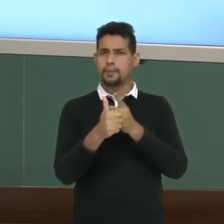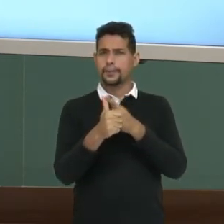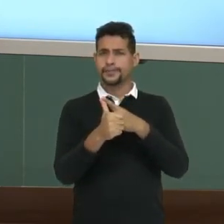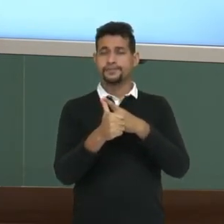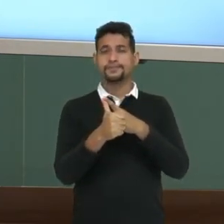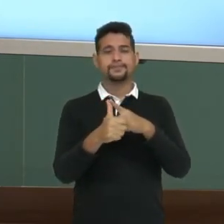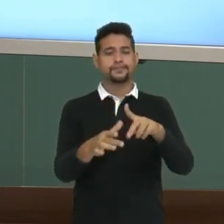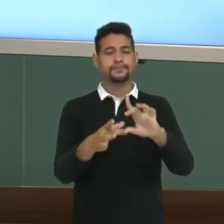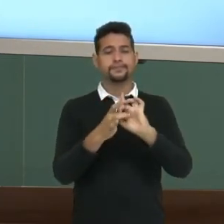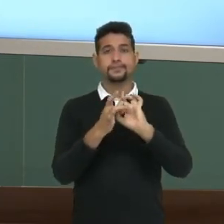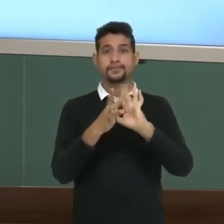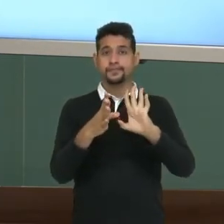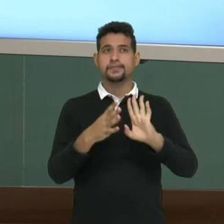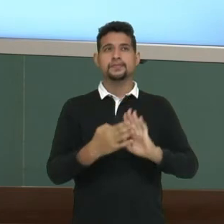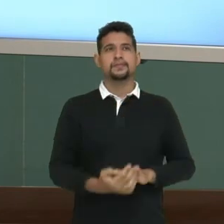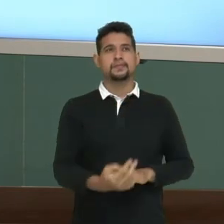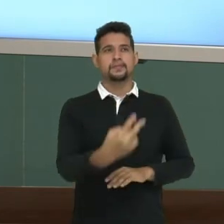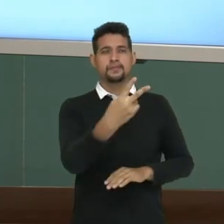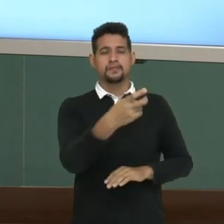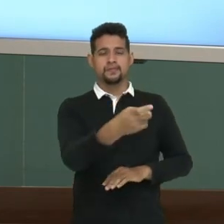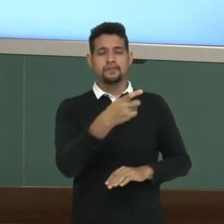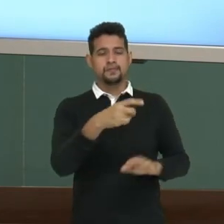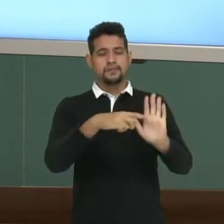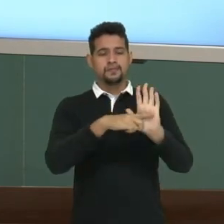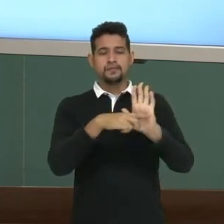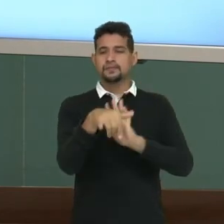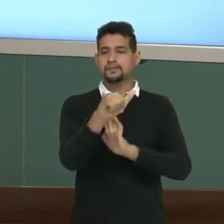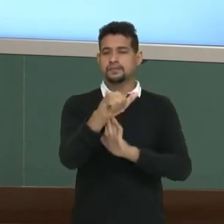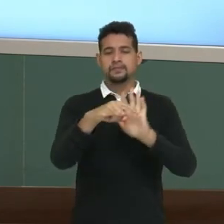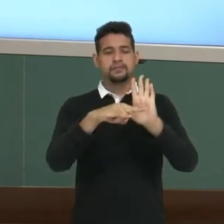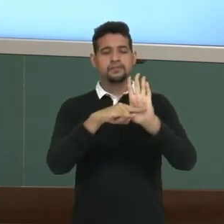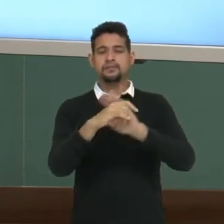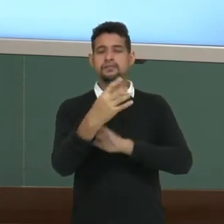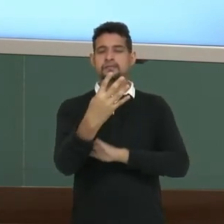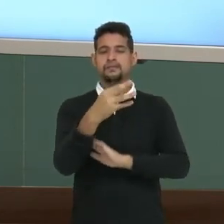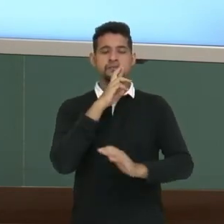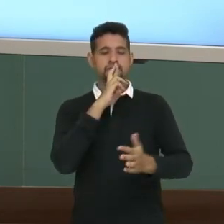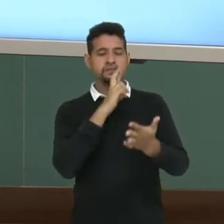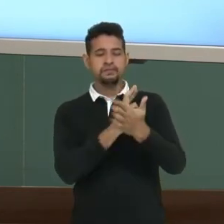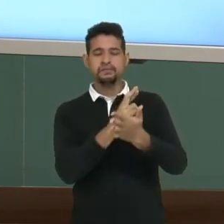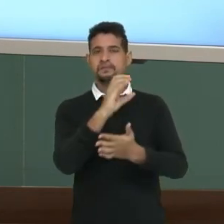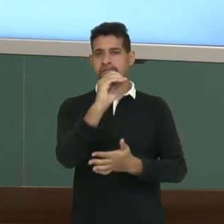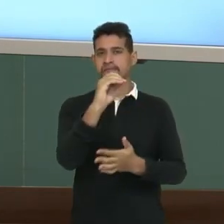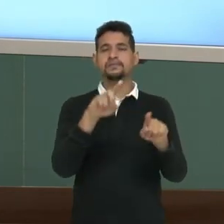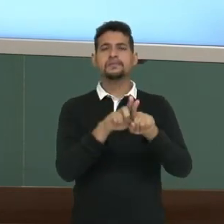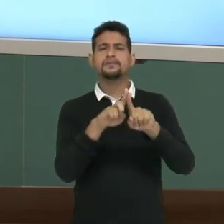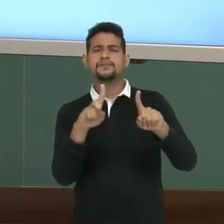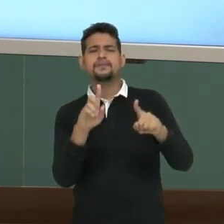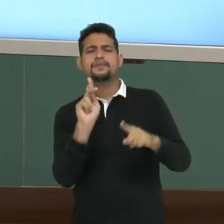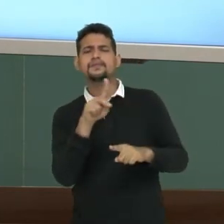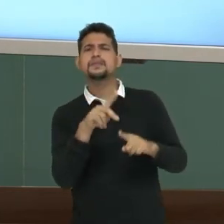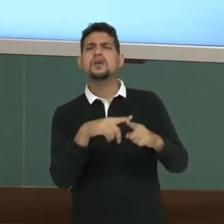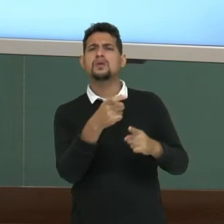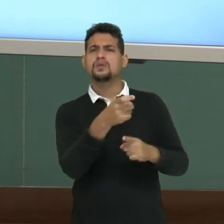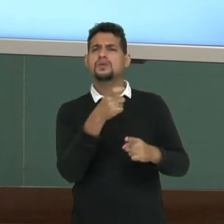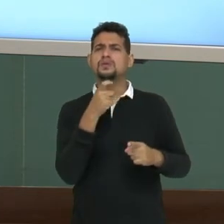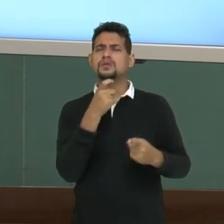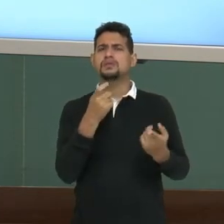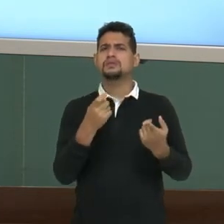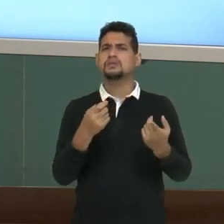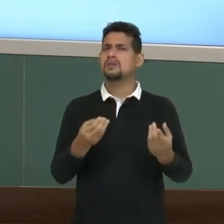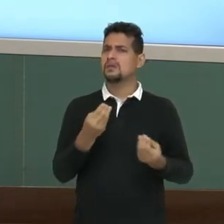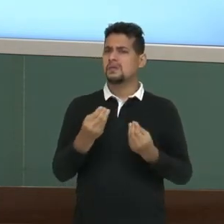Ficamos com 2x menos y menos 4 igual a 0. Então, professor, mas o 2x não passou legal?